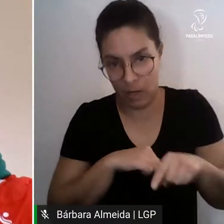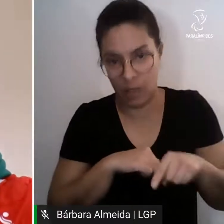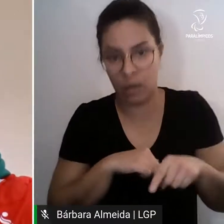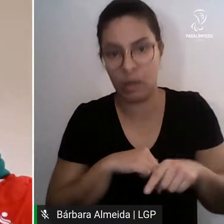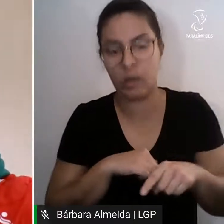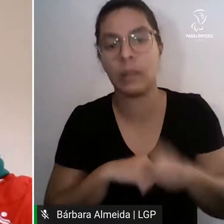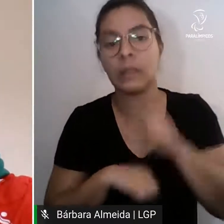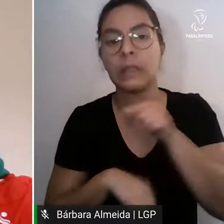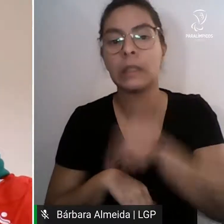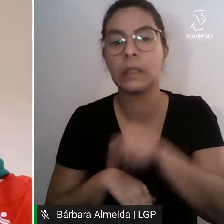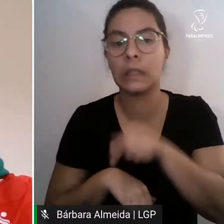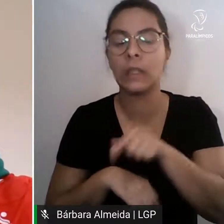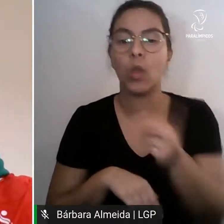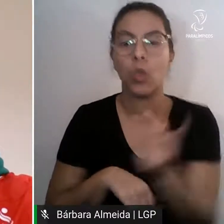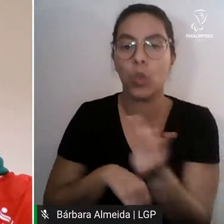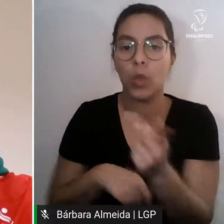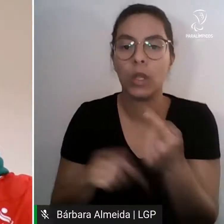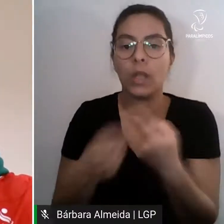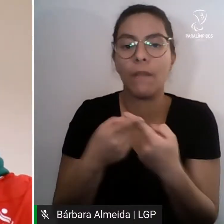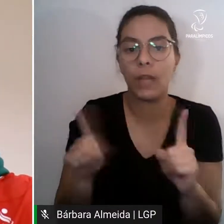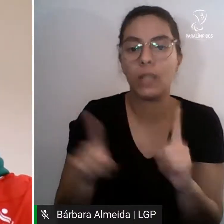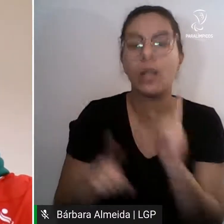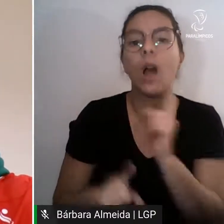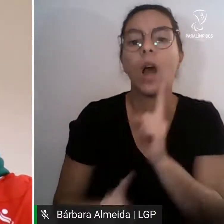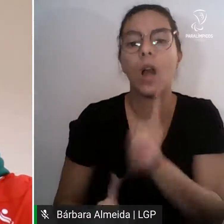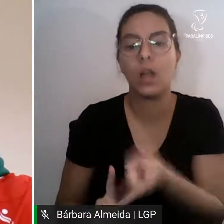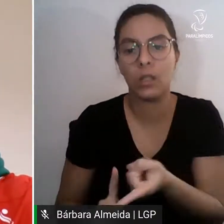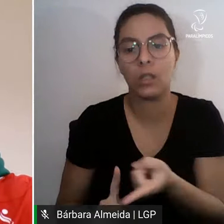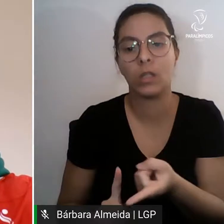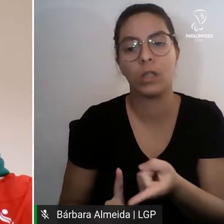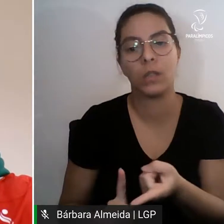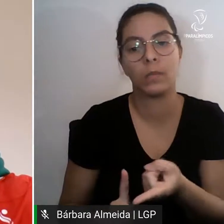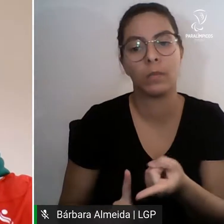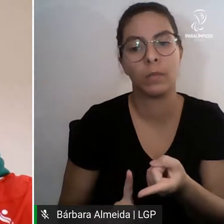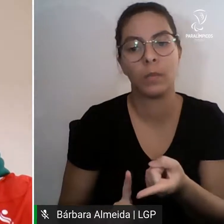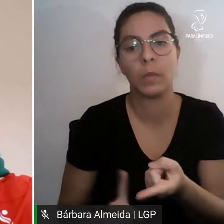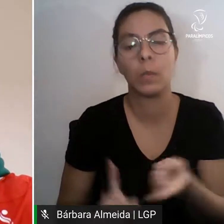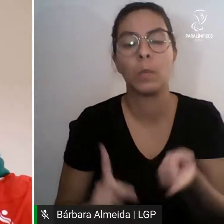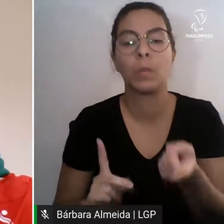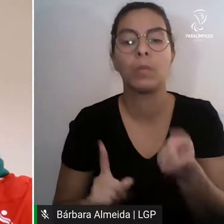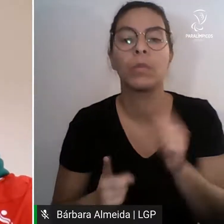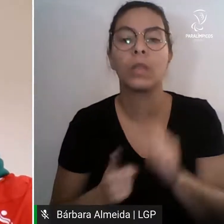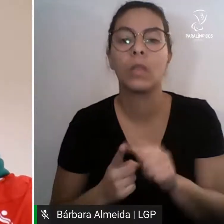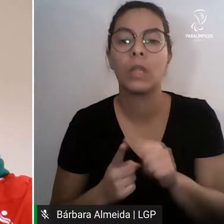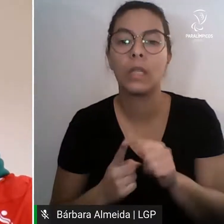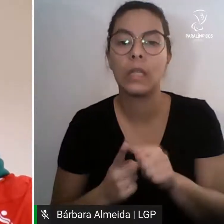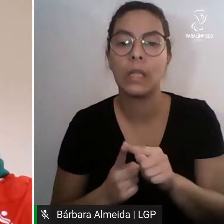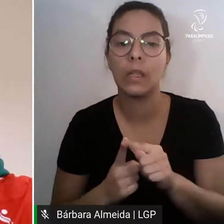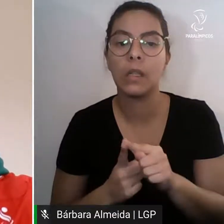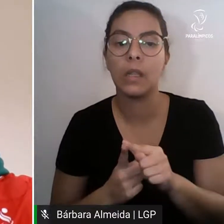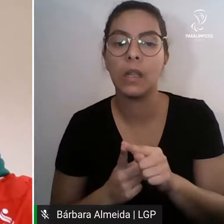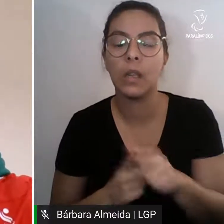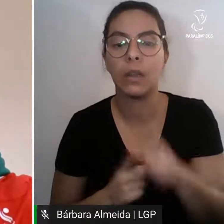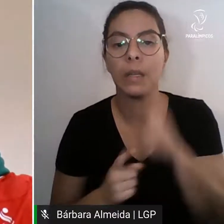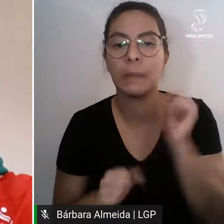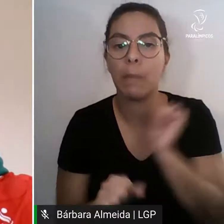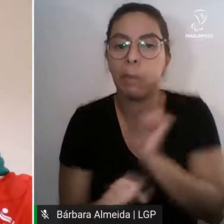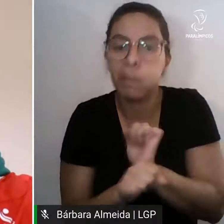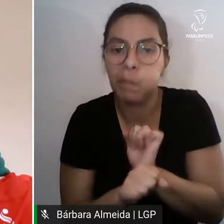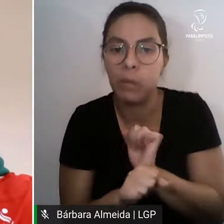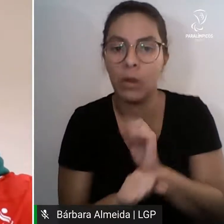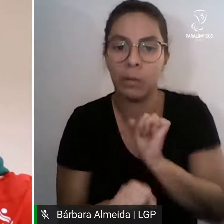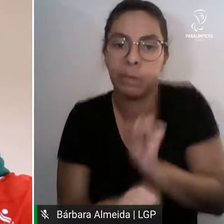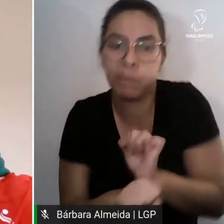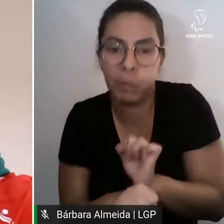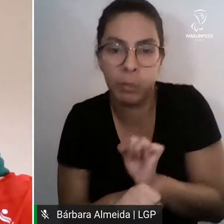entre as 2 classes prende-se com o nível de impedimento que os atletas têm, sendo